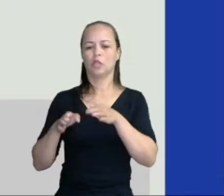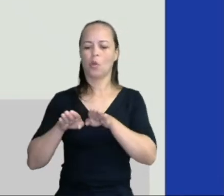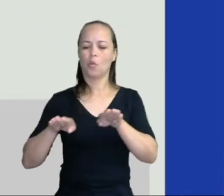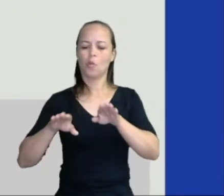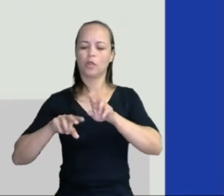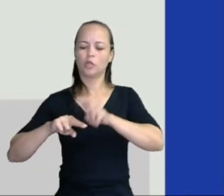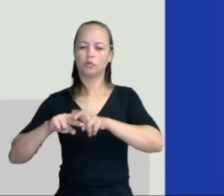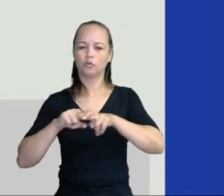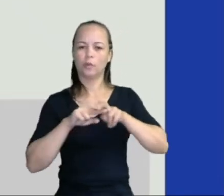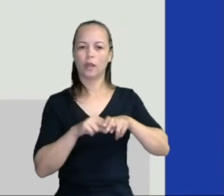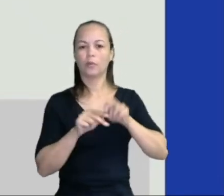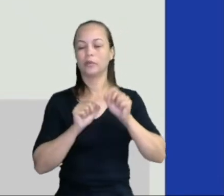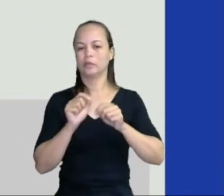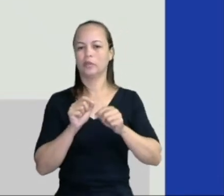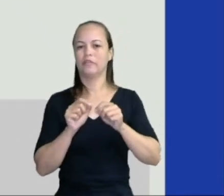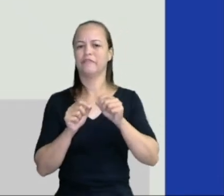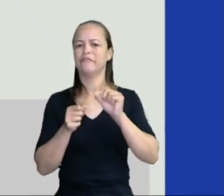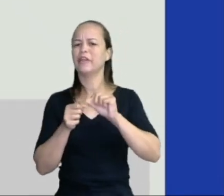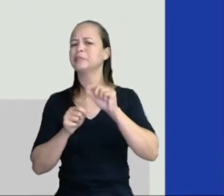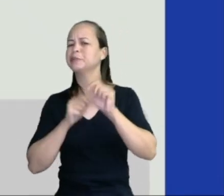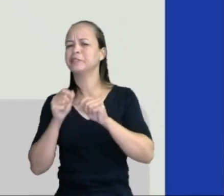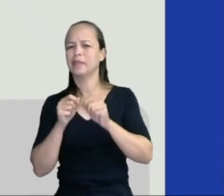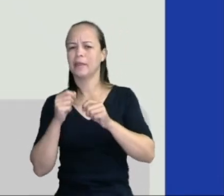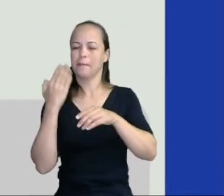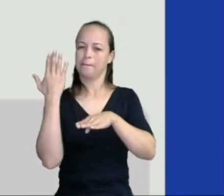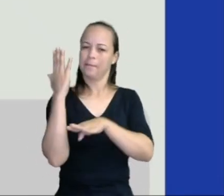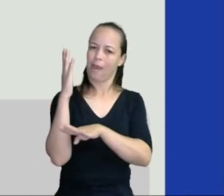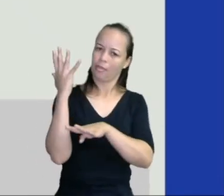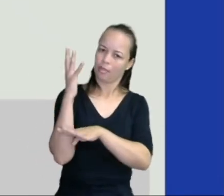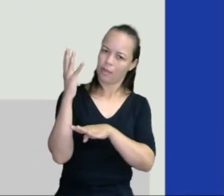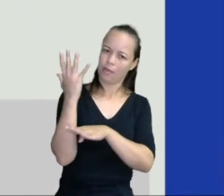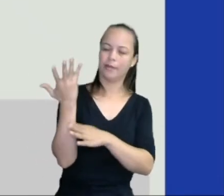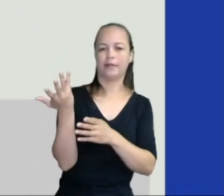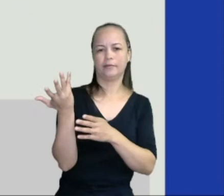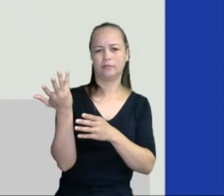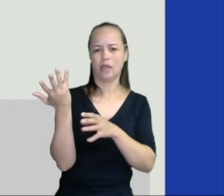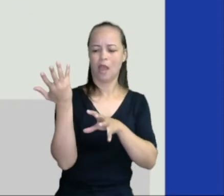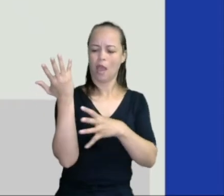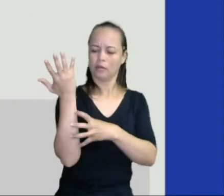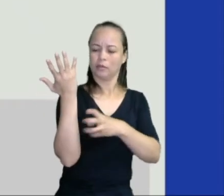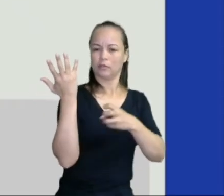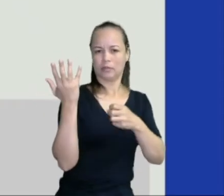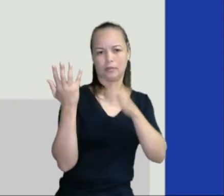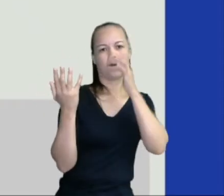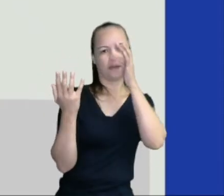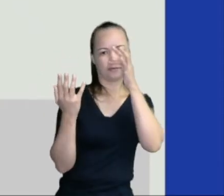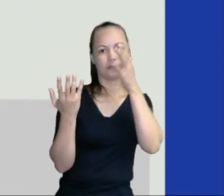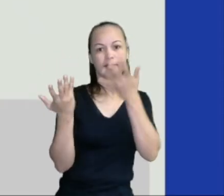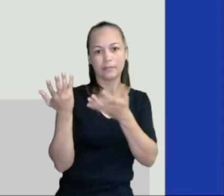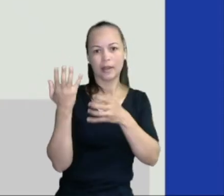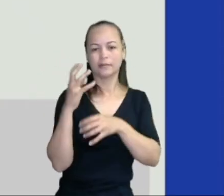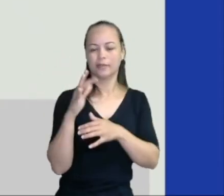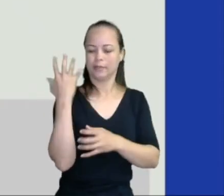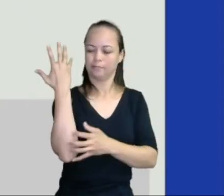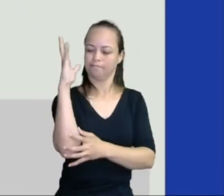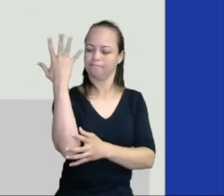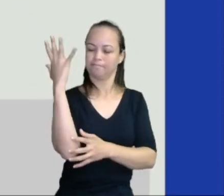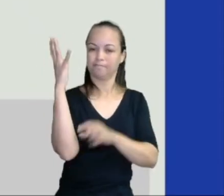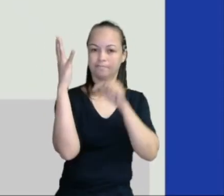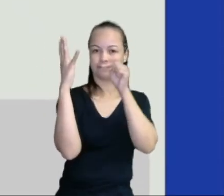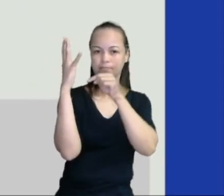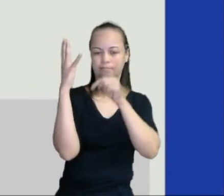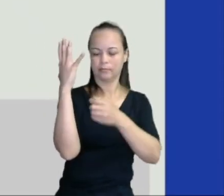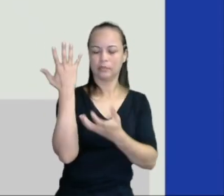gente? De madeira, né? E onde vem a madeira? Das plantas. A gente viu que para